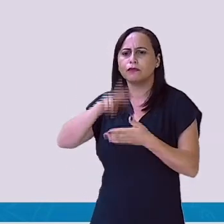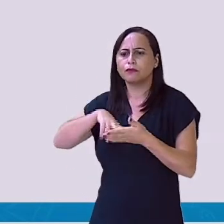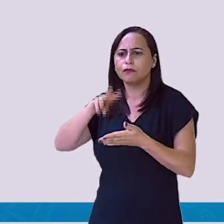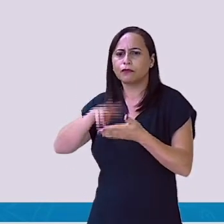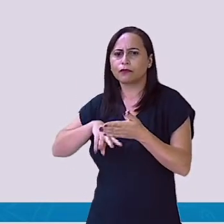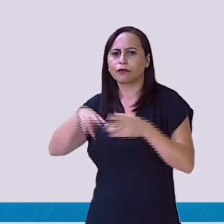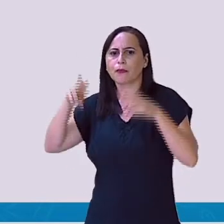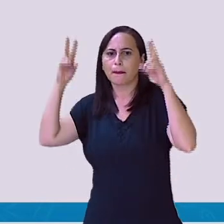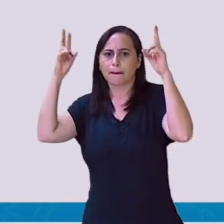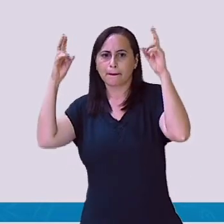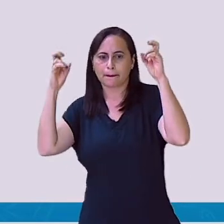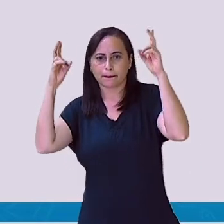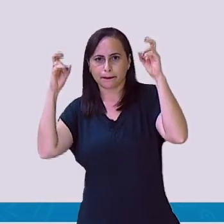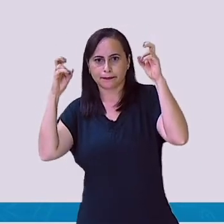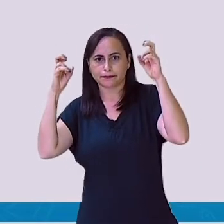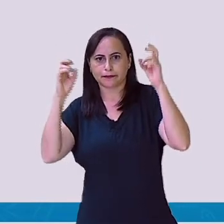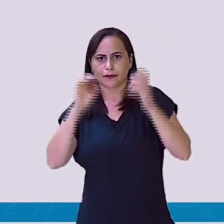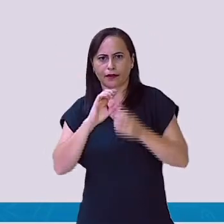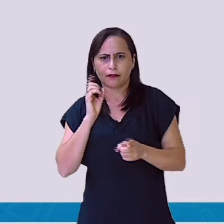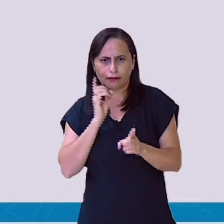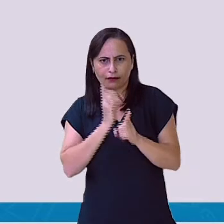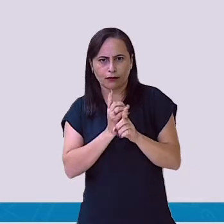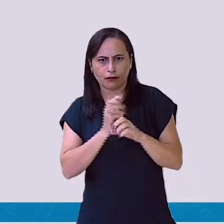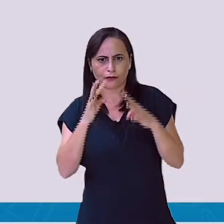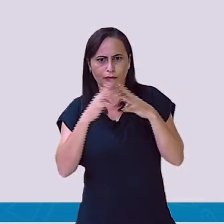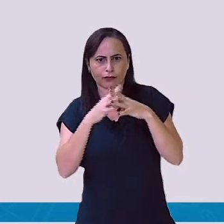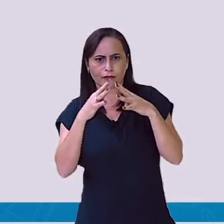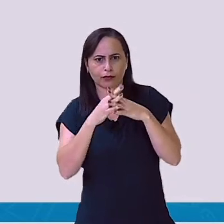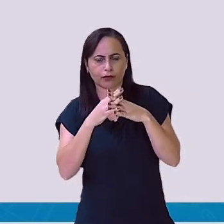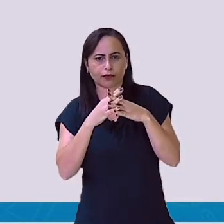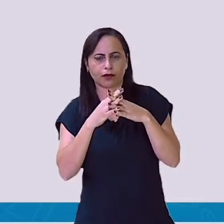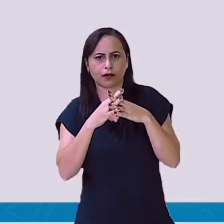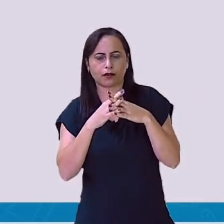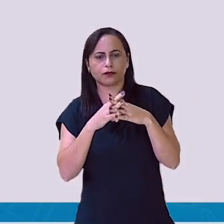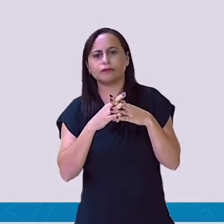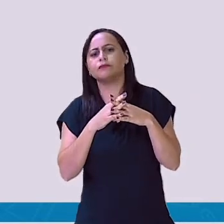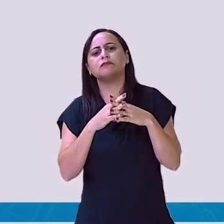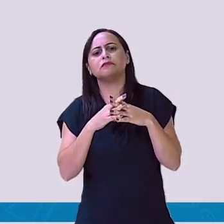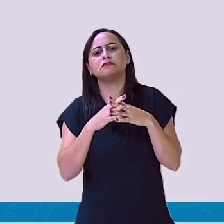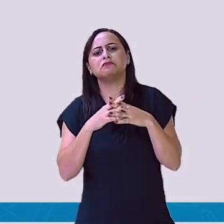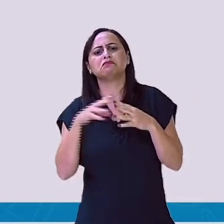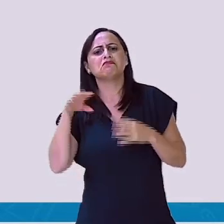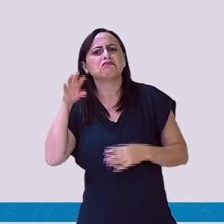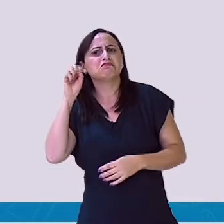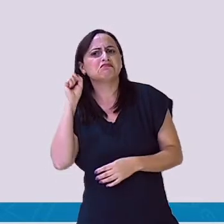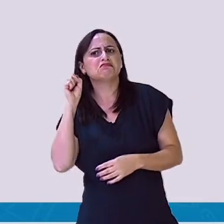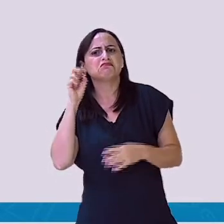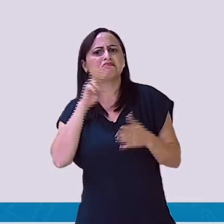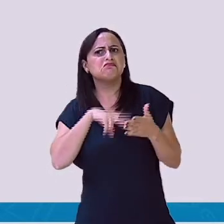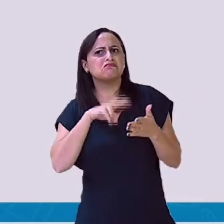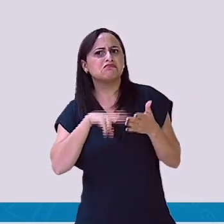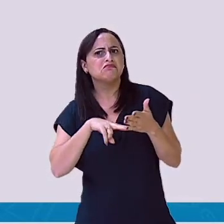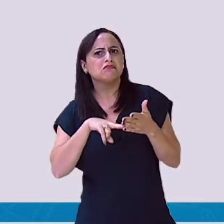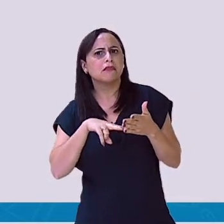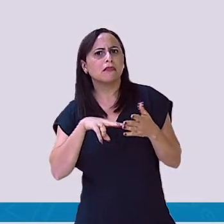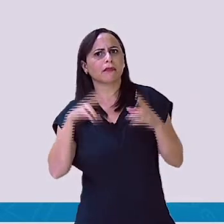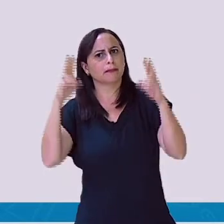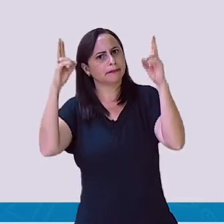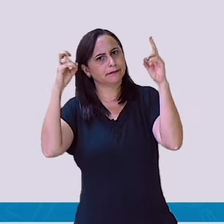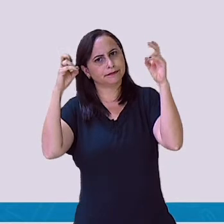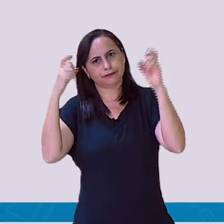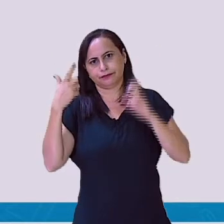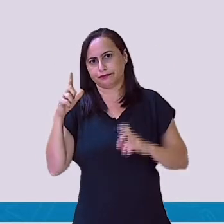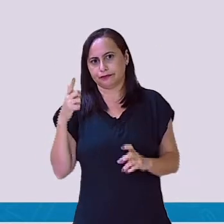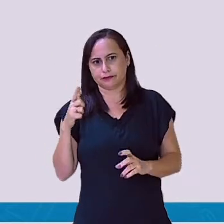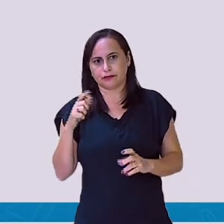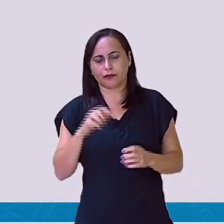tema. Nós temos encontro vocálico na palavra ouvindo e leitura, mas tema nós não temos.